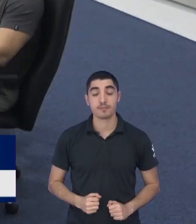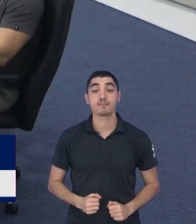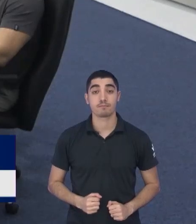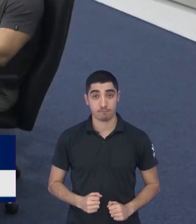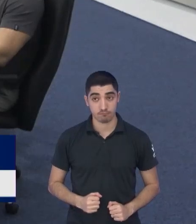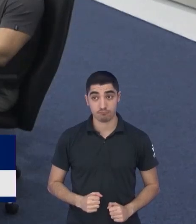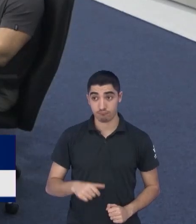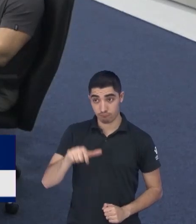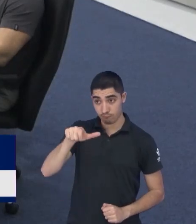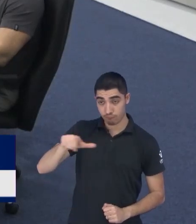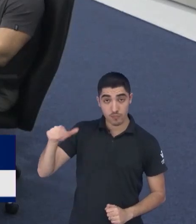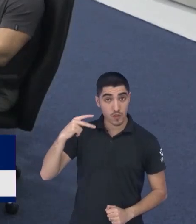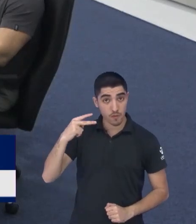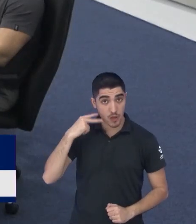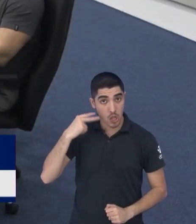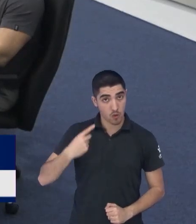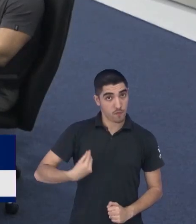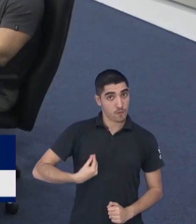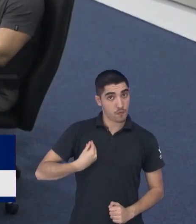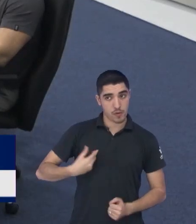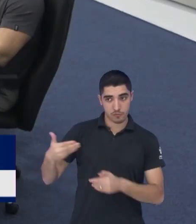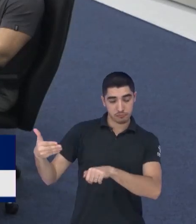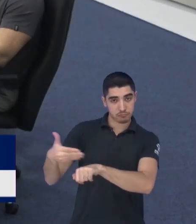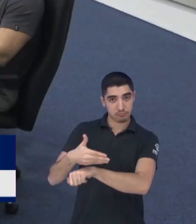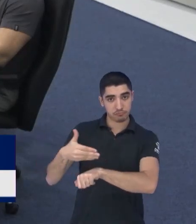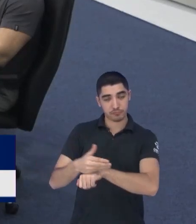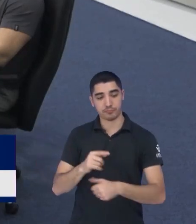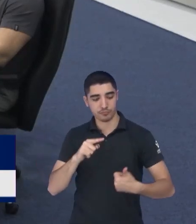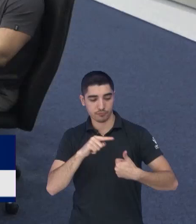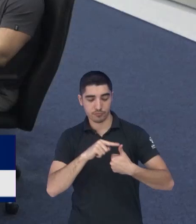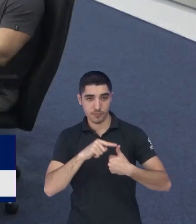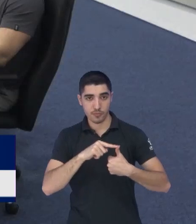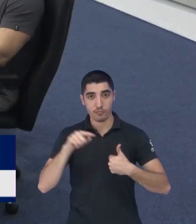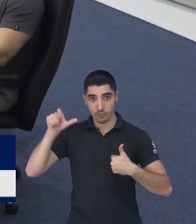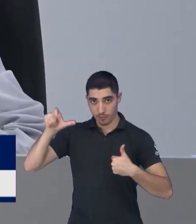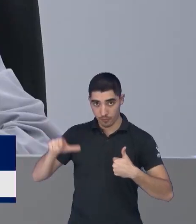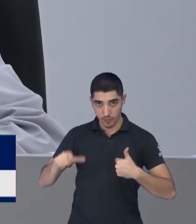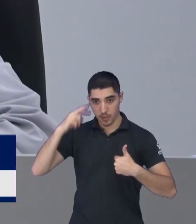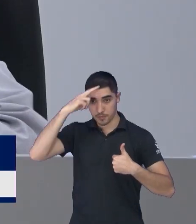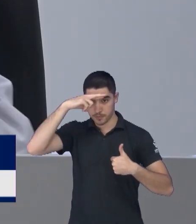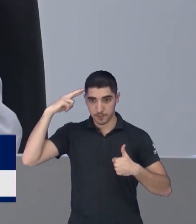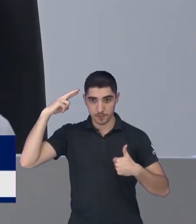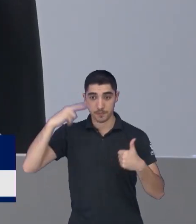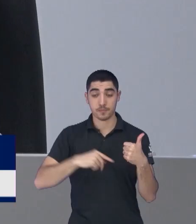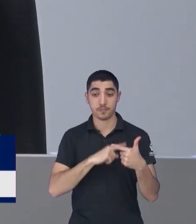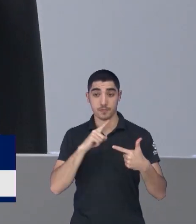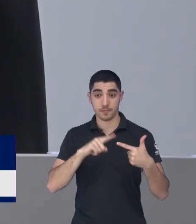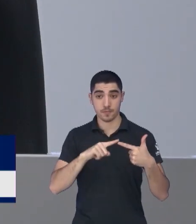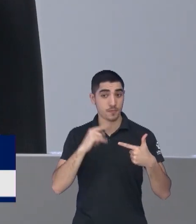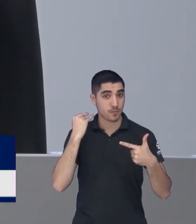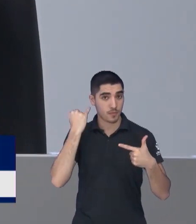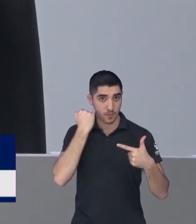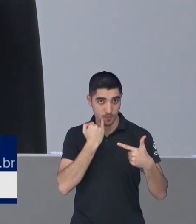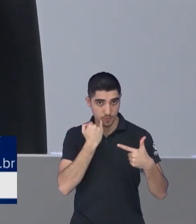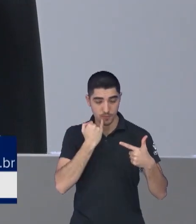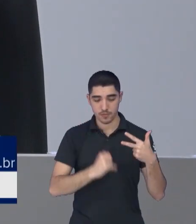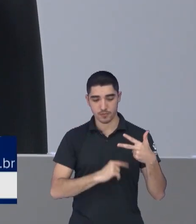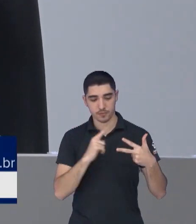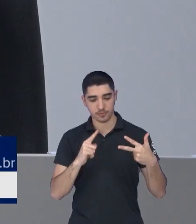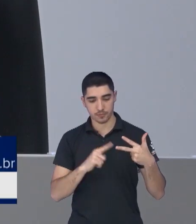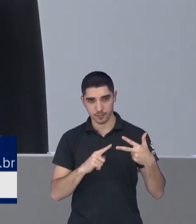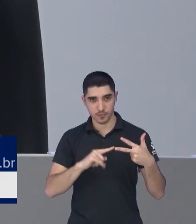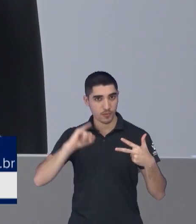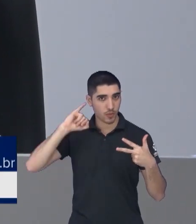Estão presentes os seguintes vereadores: vereador Roberto Chagas, vereador Zé Luiz,